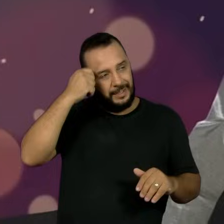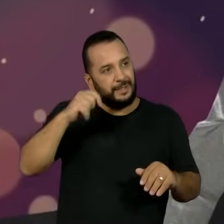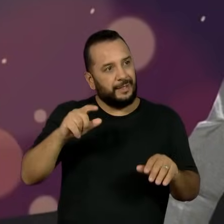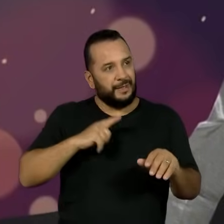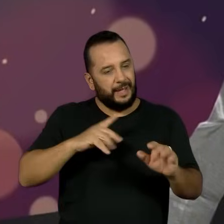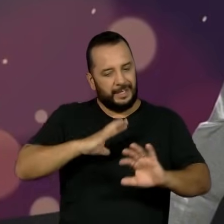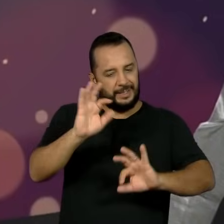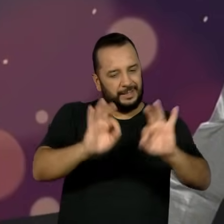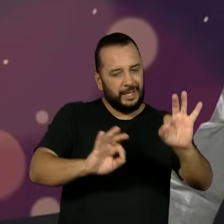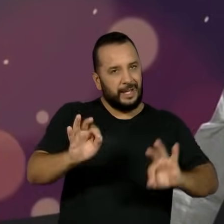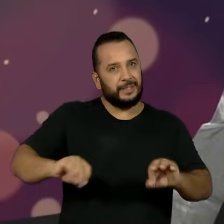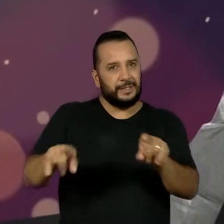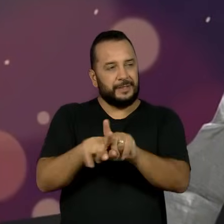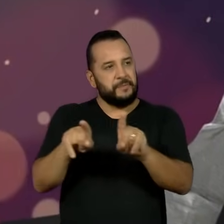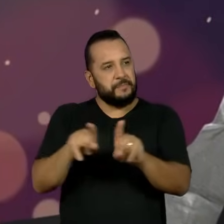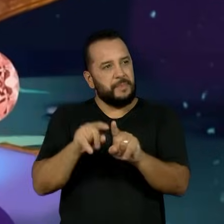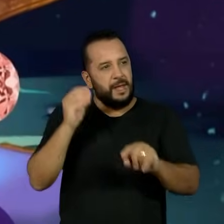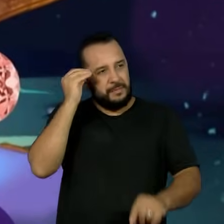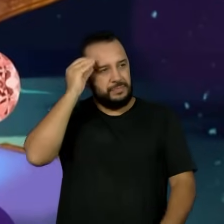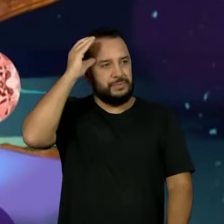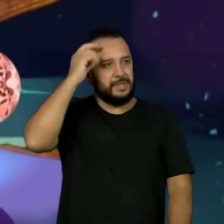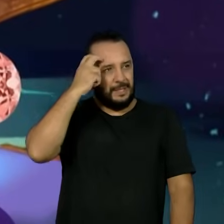sabe?